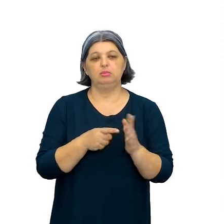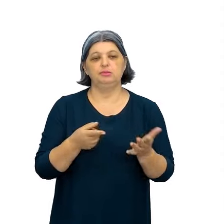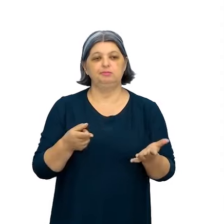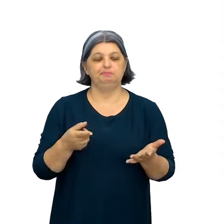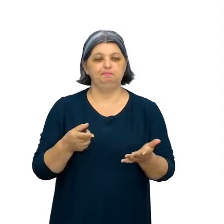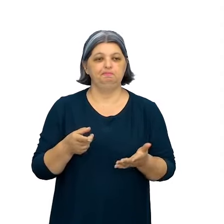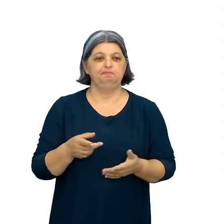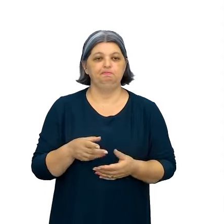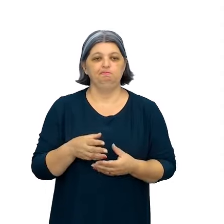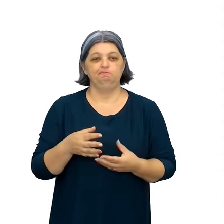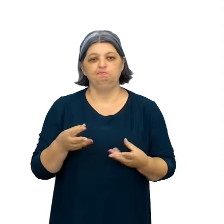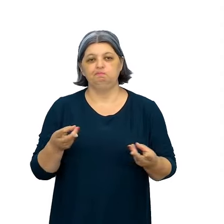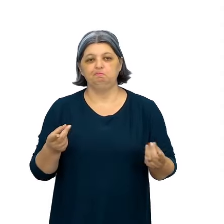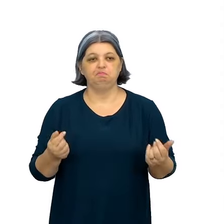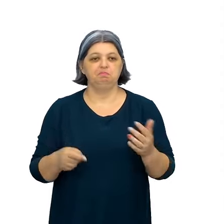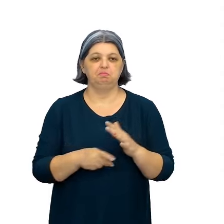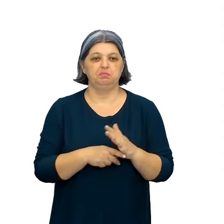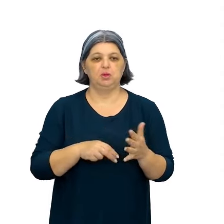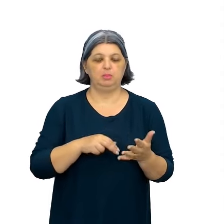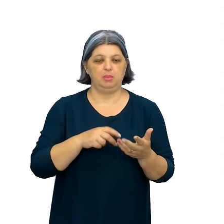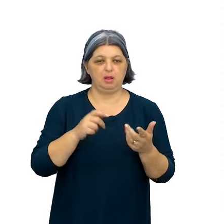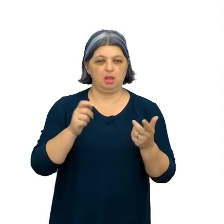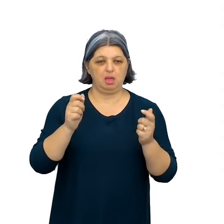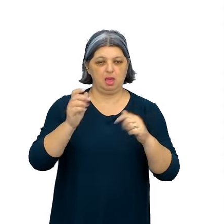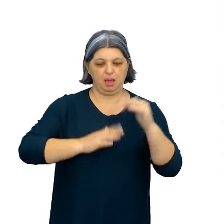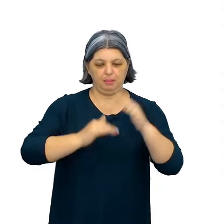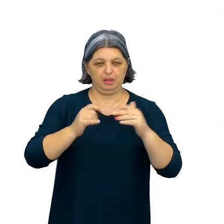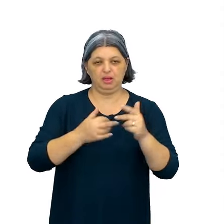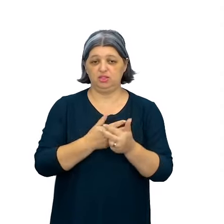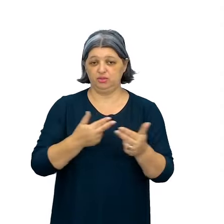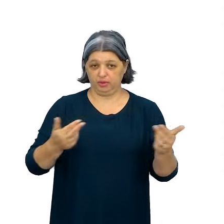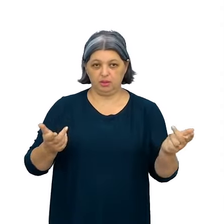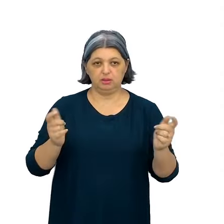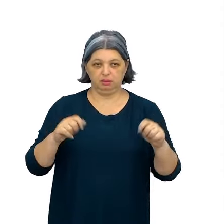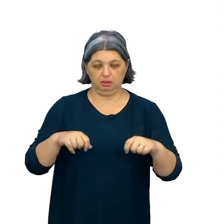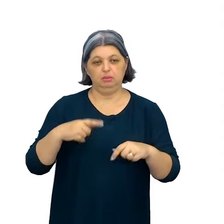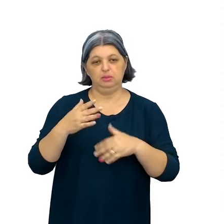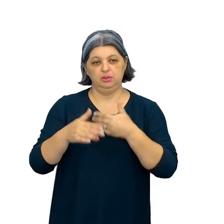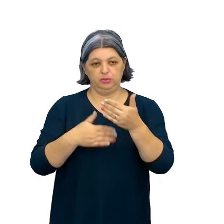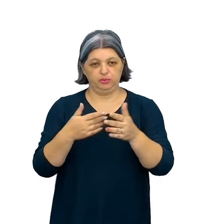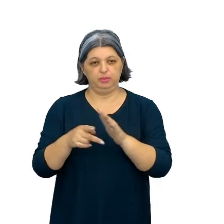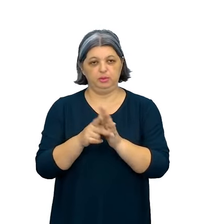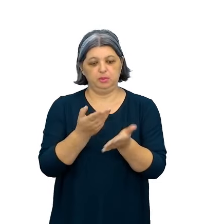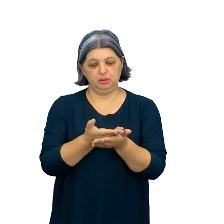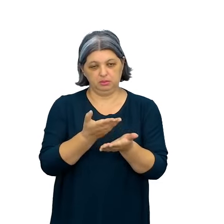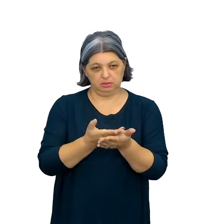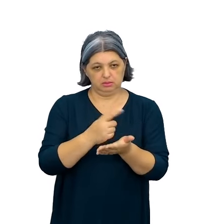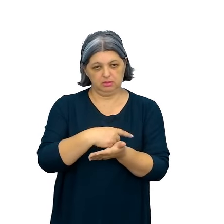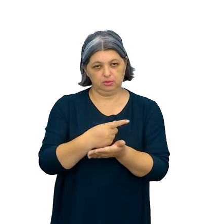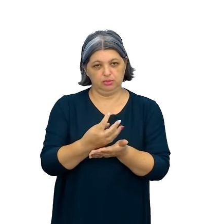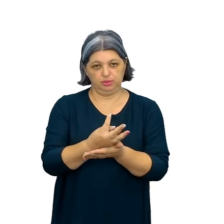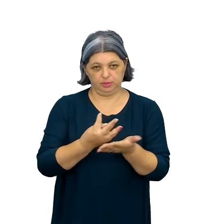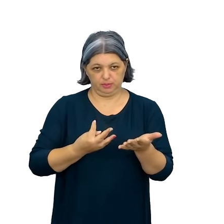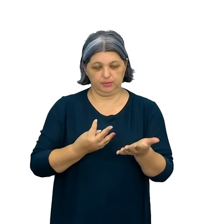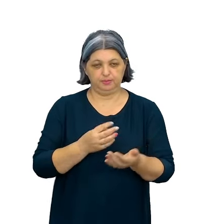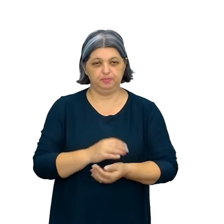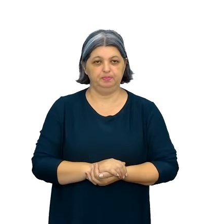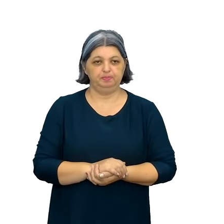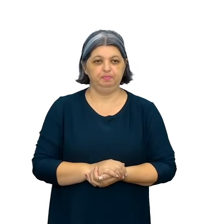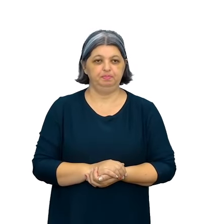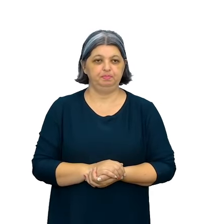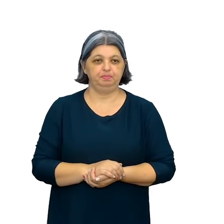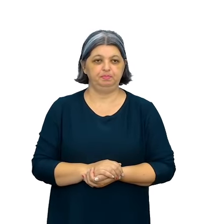né, amplas habilidades aí que podem ser desenvolvidas a partir do estudo desse gênero textual.